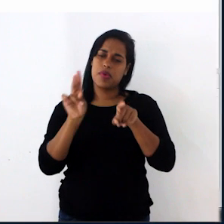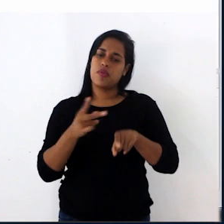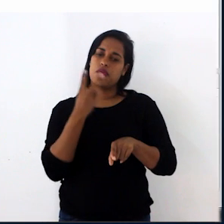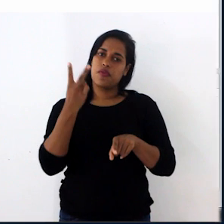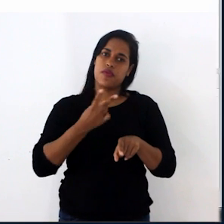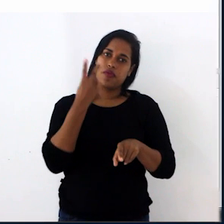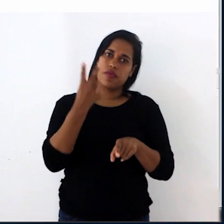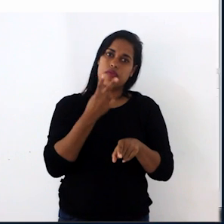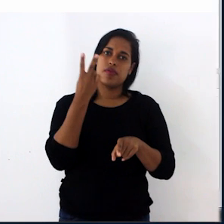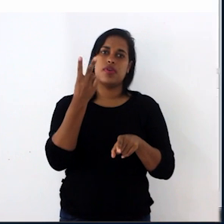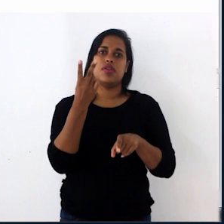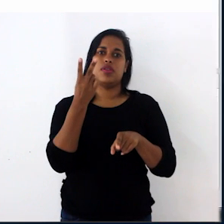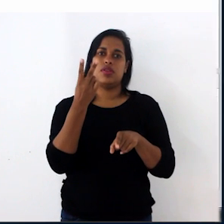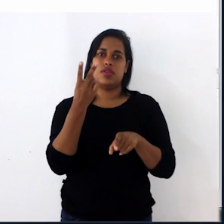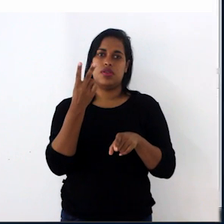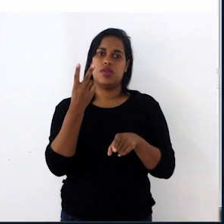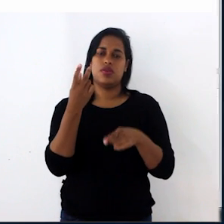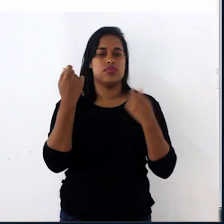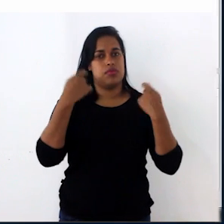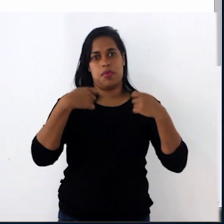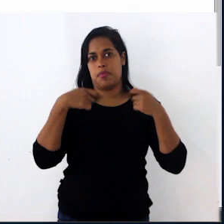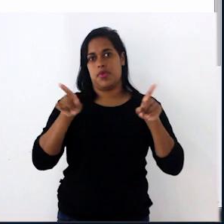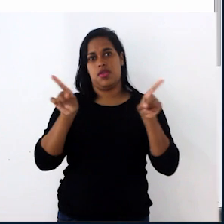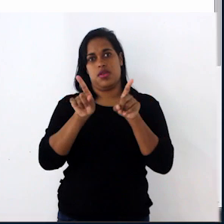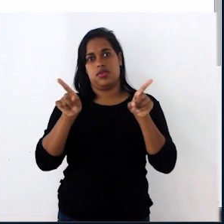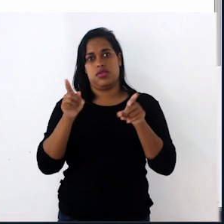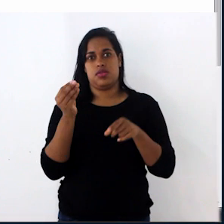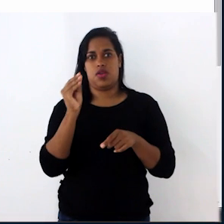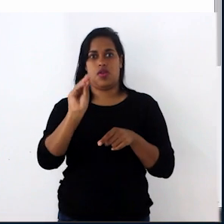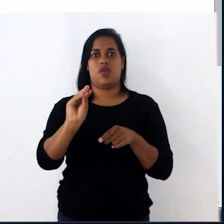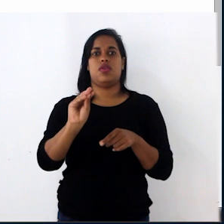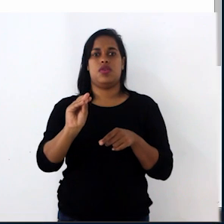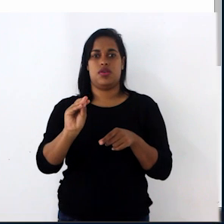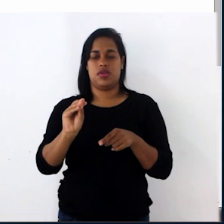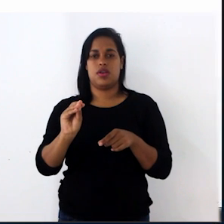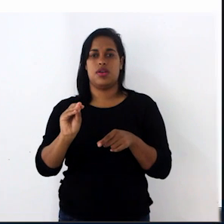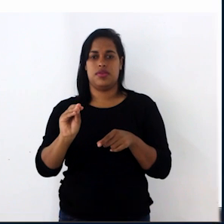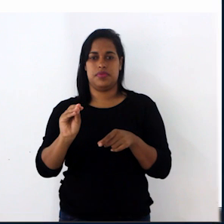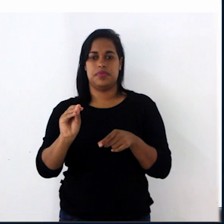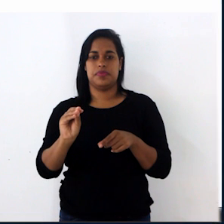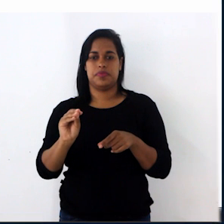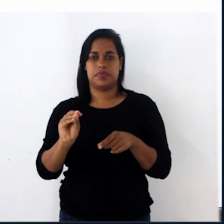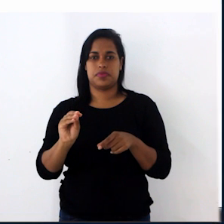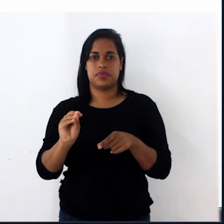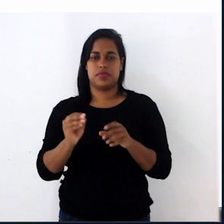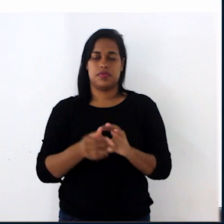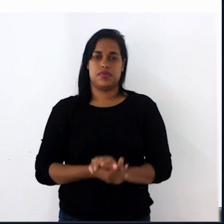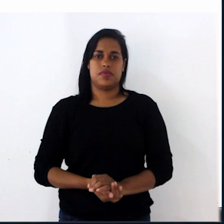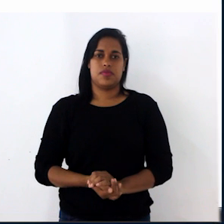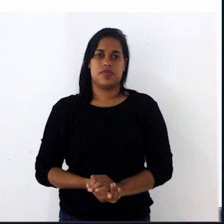valor, um valor float, a gente não precisa colocar. Então vamos aqui colocar